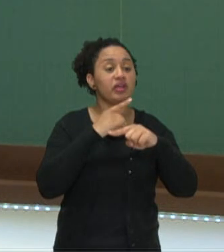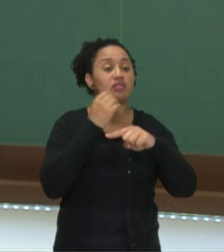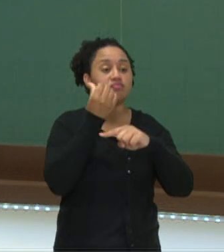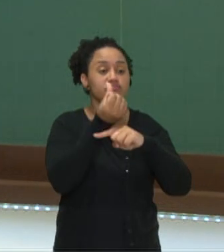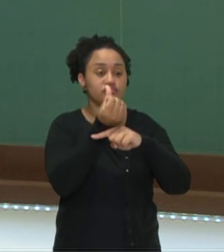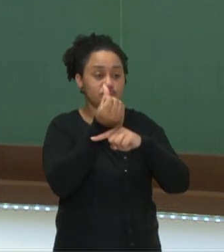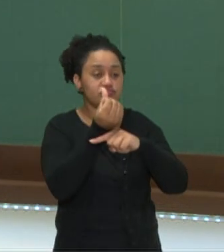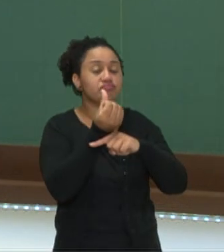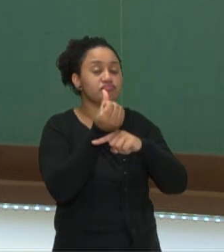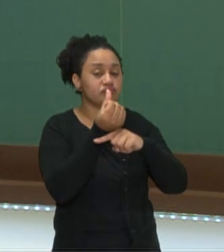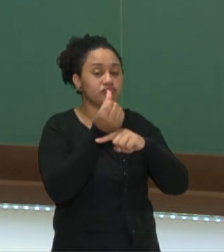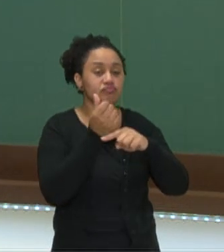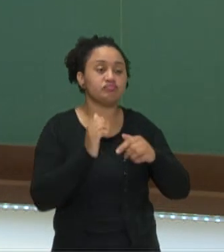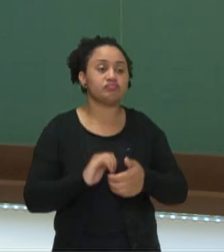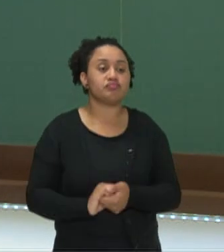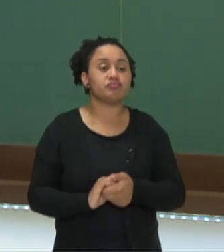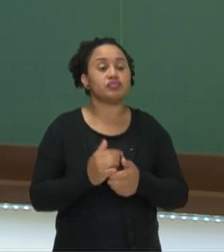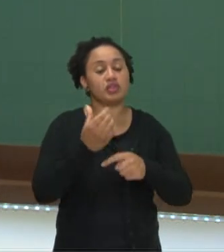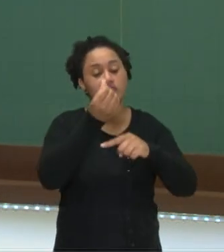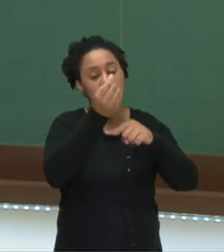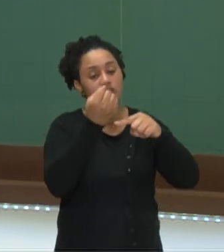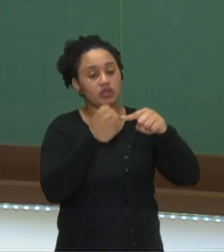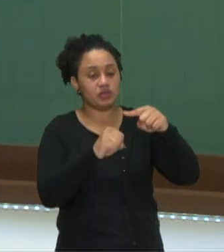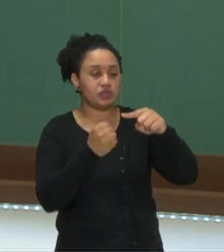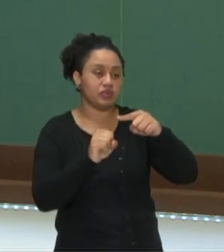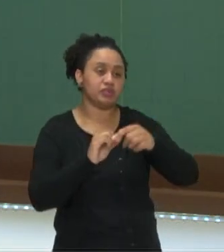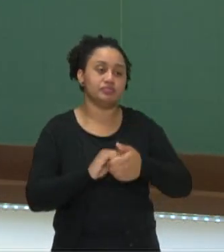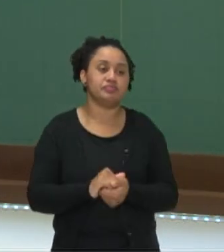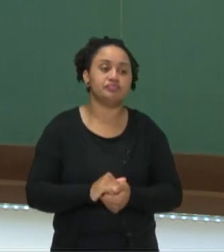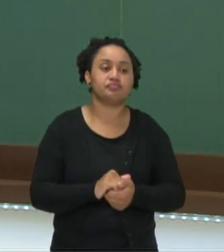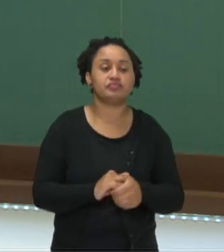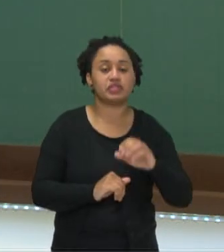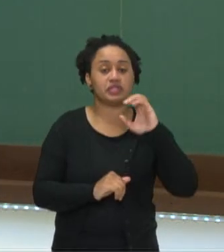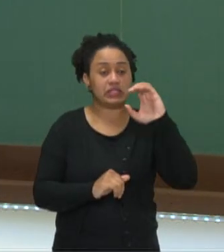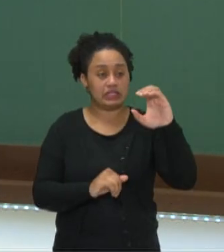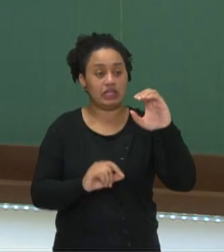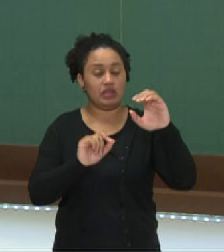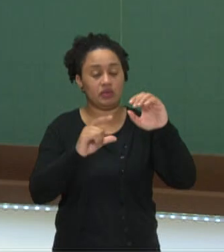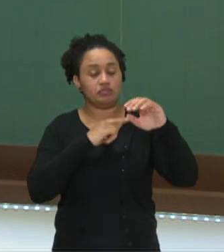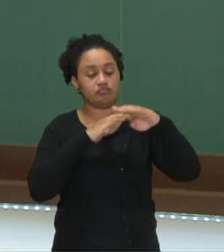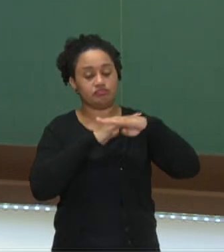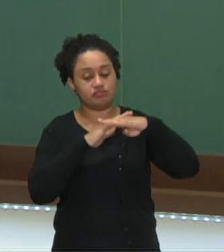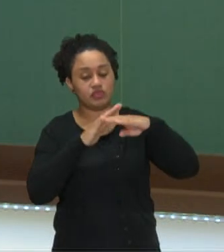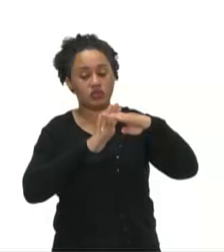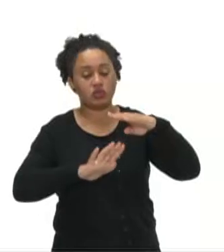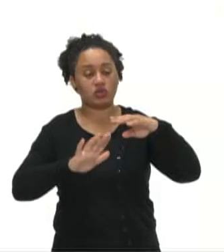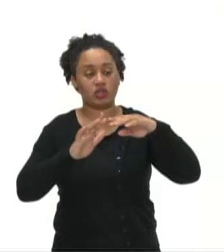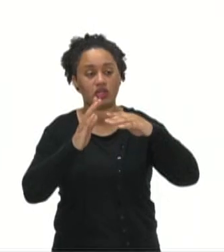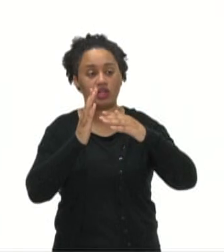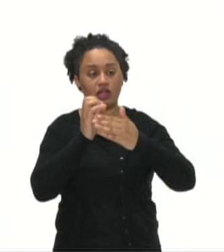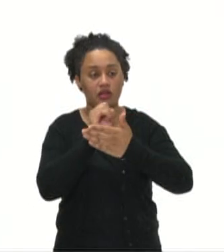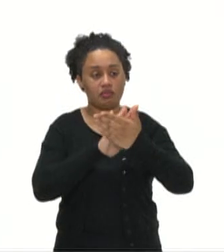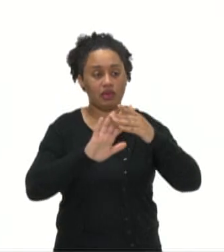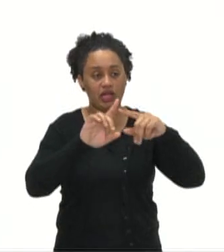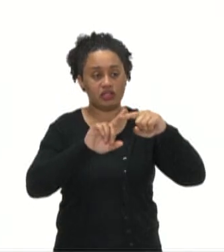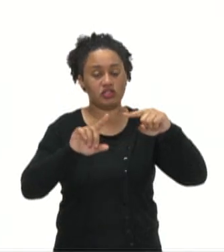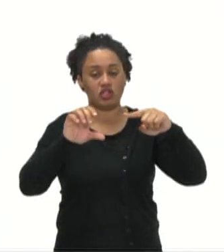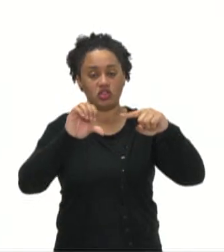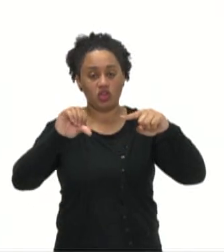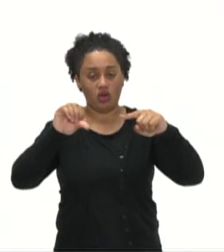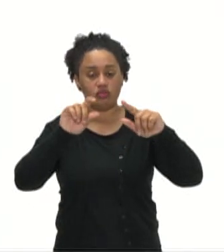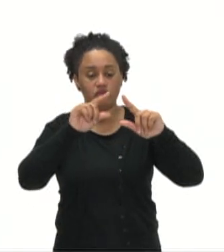fizer a contagem, tem 6. Então, 6 de um total de 8. Na letra C, a figura foi dividida em